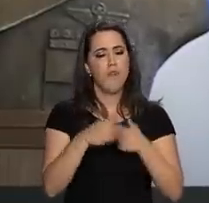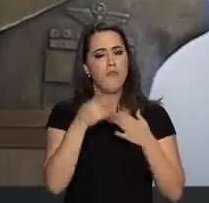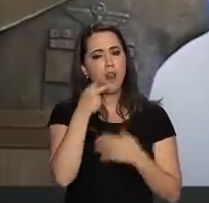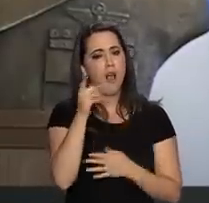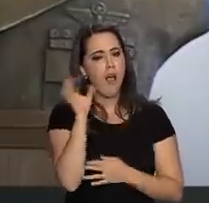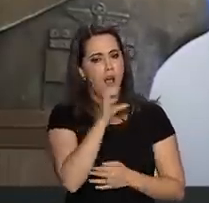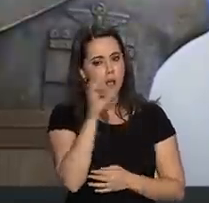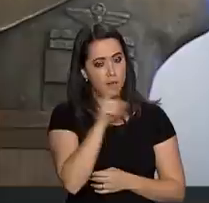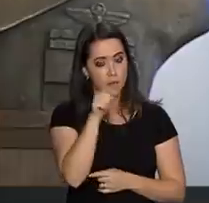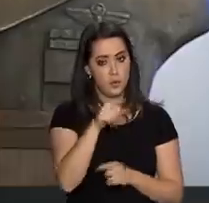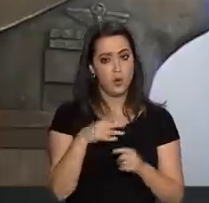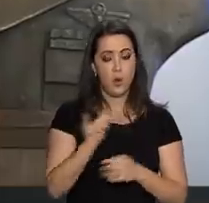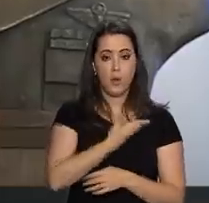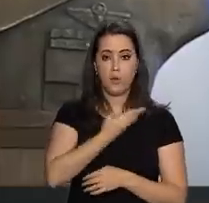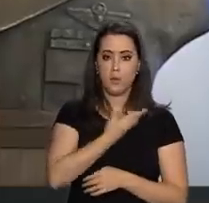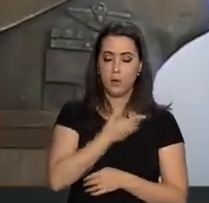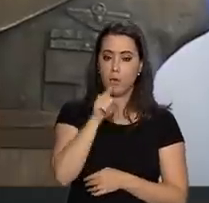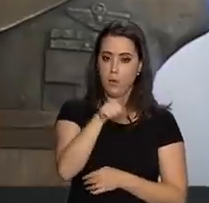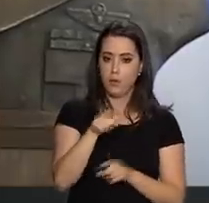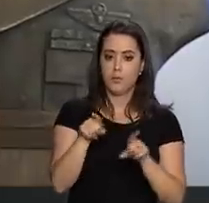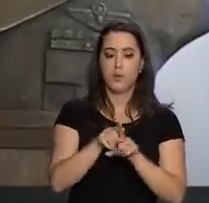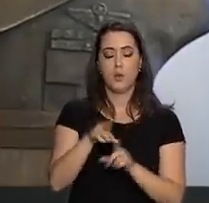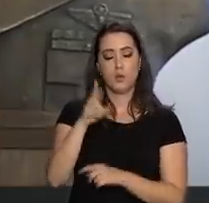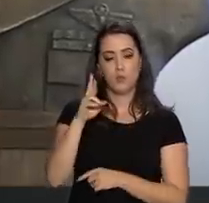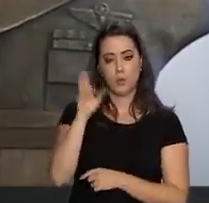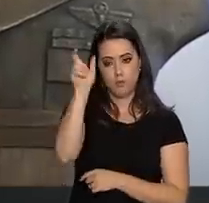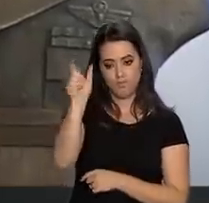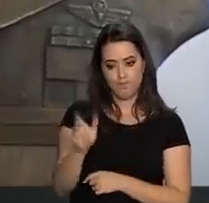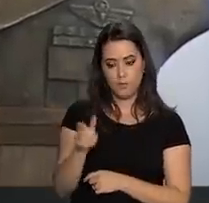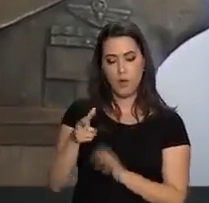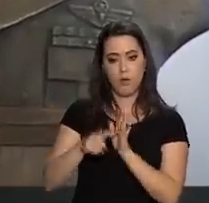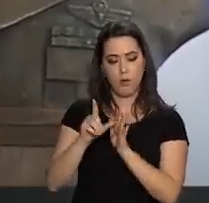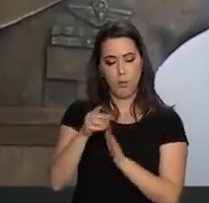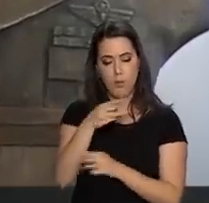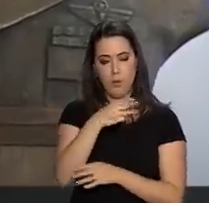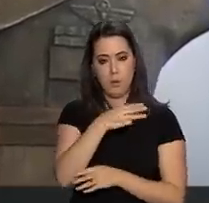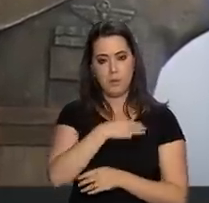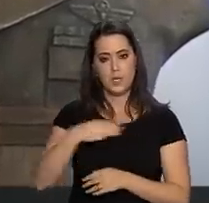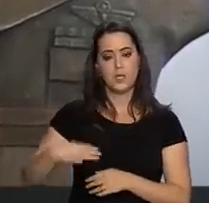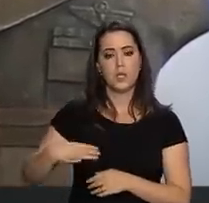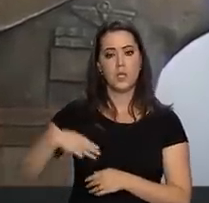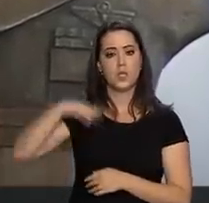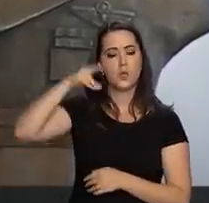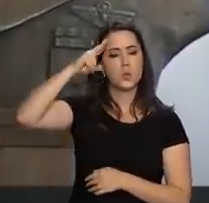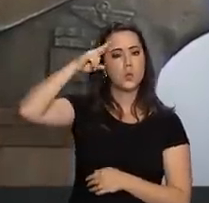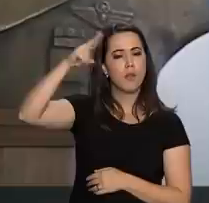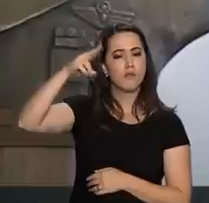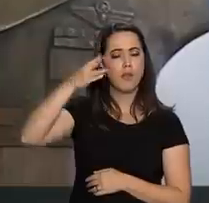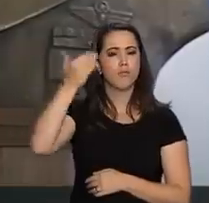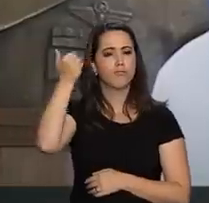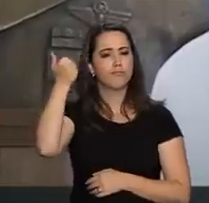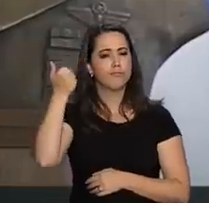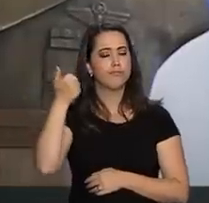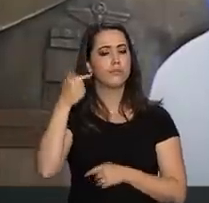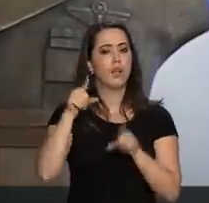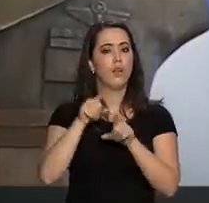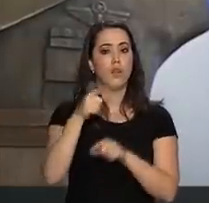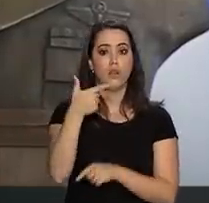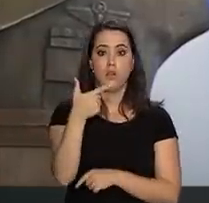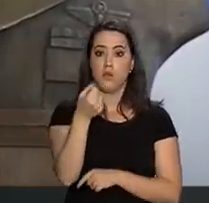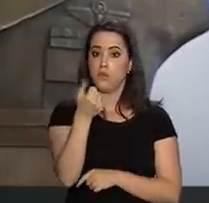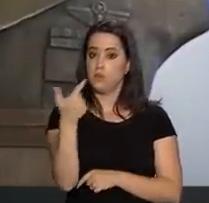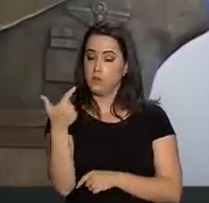Fui amigo do senhor Leônidas Pires Gonçalves, então ministro do Exército, a partir de 2002.